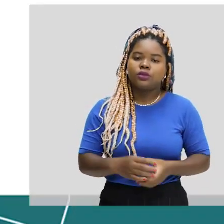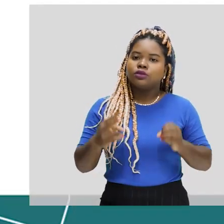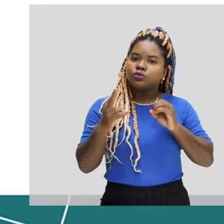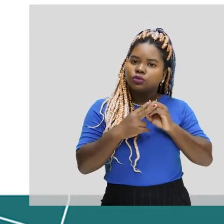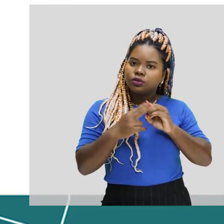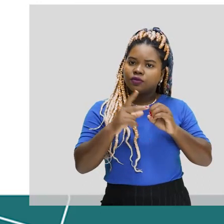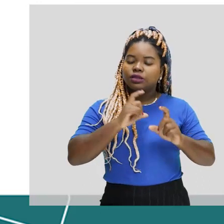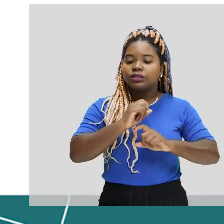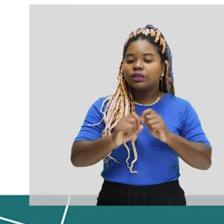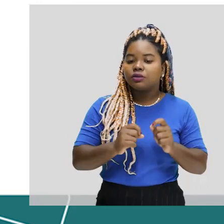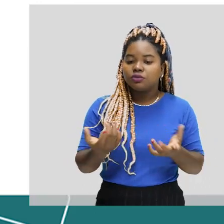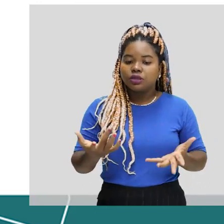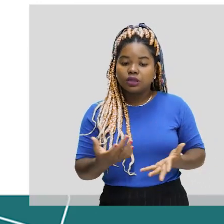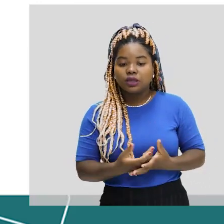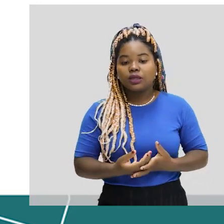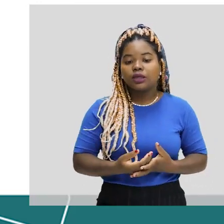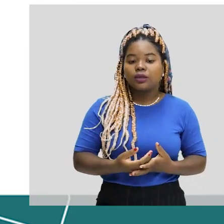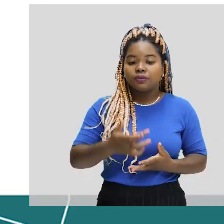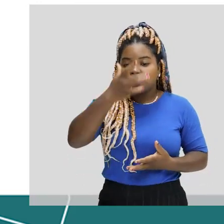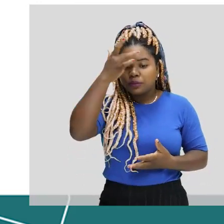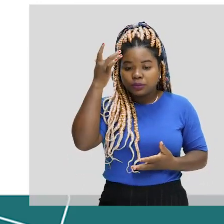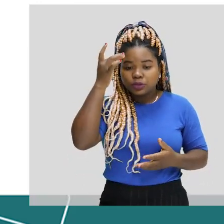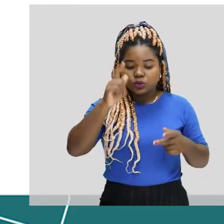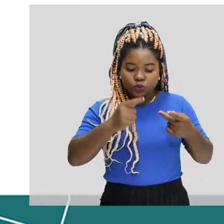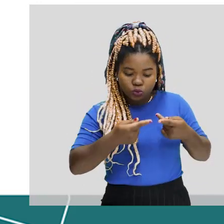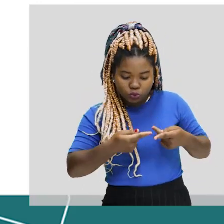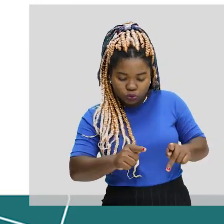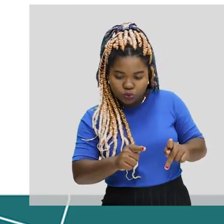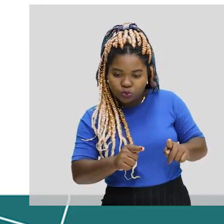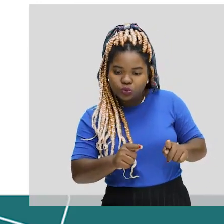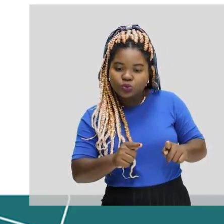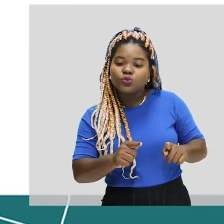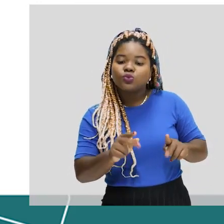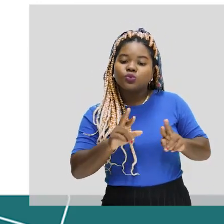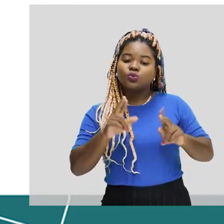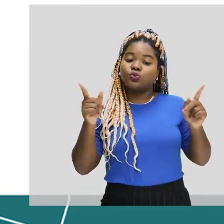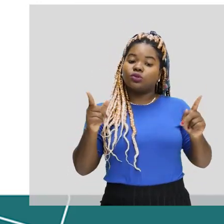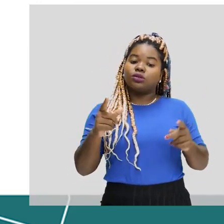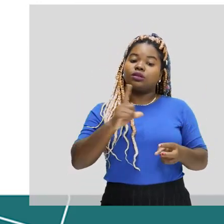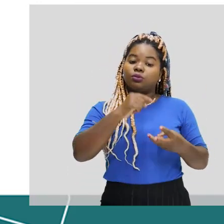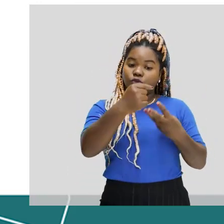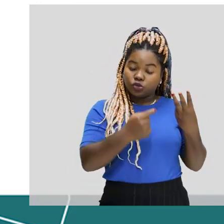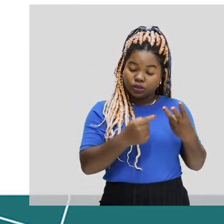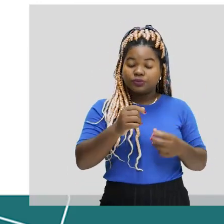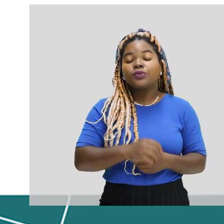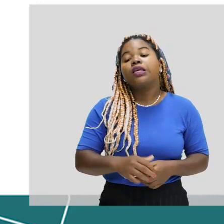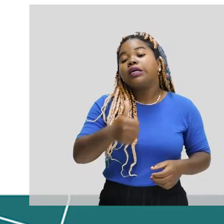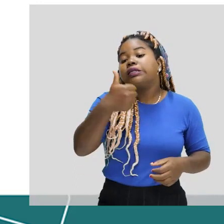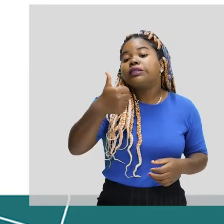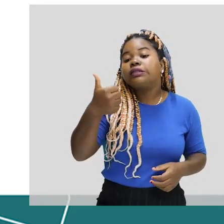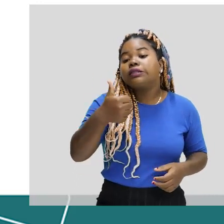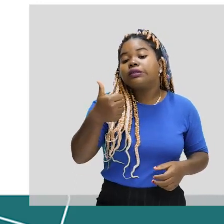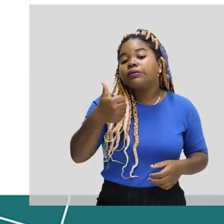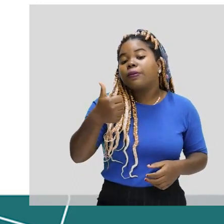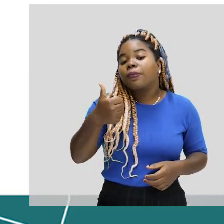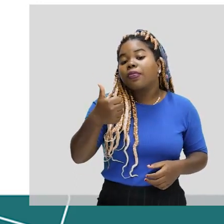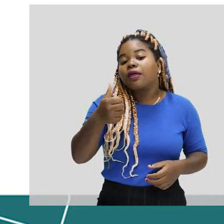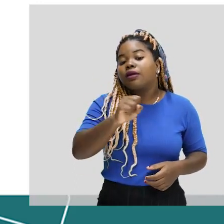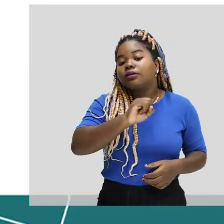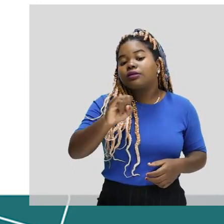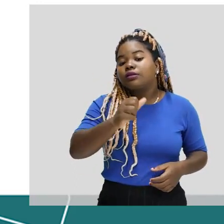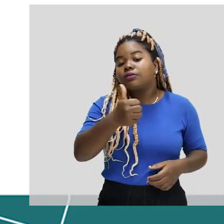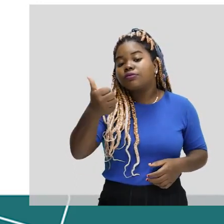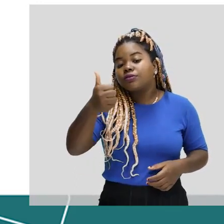constituído de pessoas gramaticais diferentes, ou seja, nós temos 3 pessoas, né? Então, assim, se a primeira pessoa faz parte